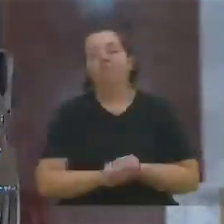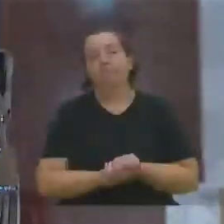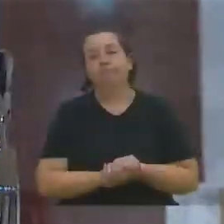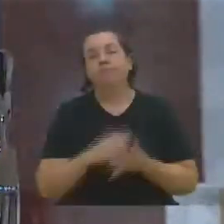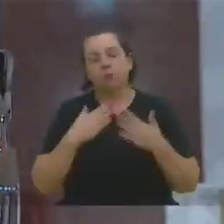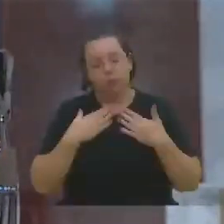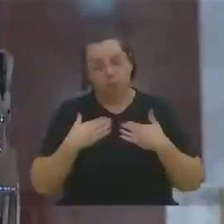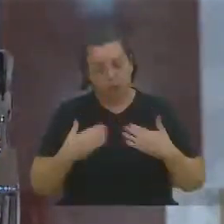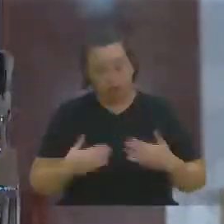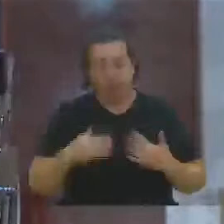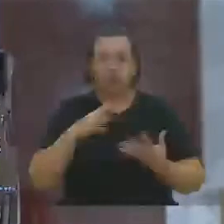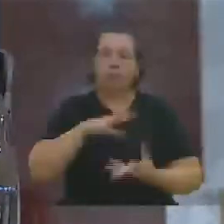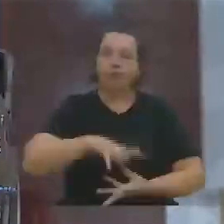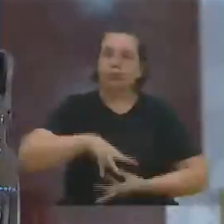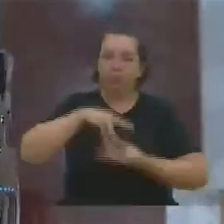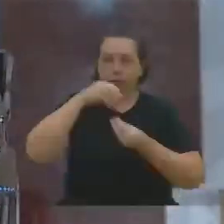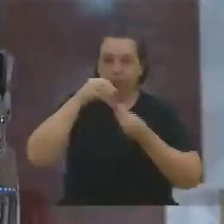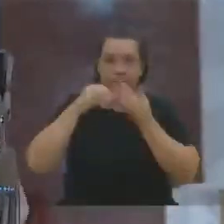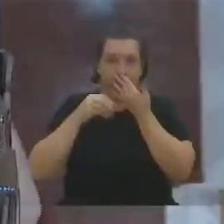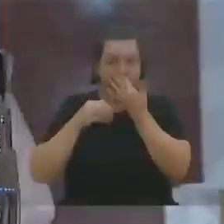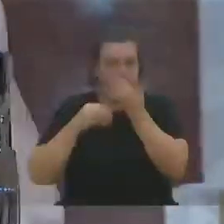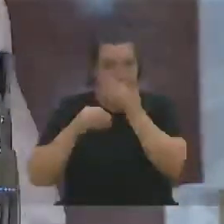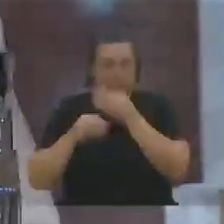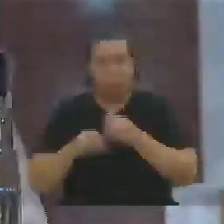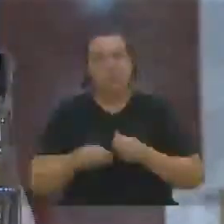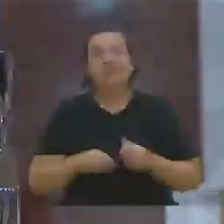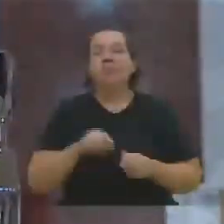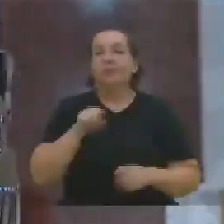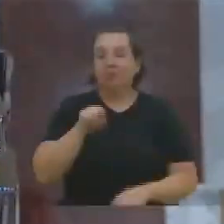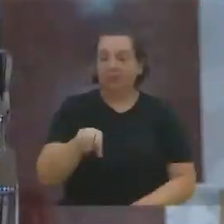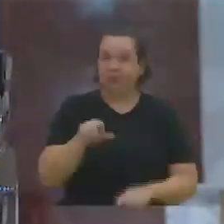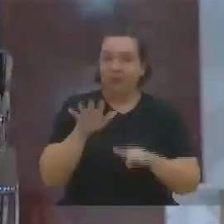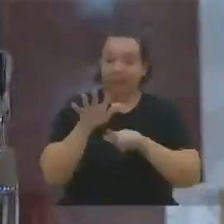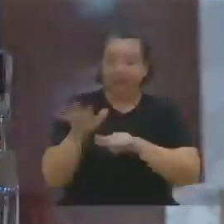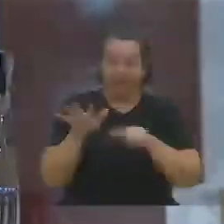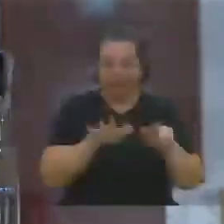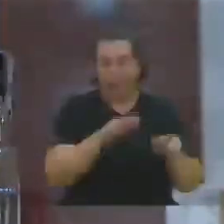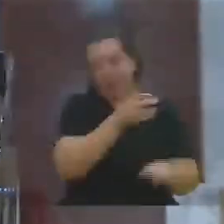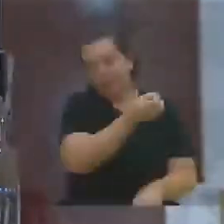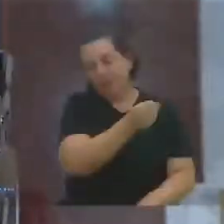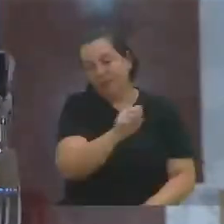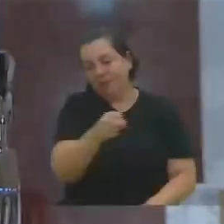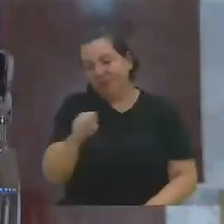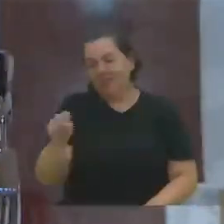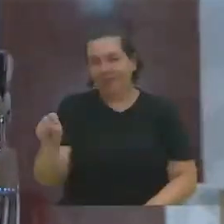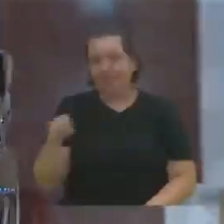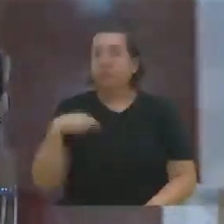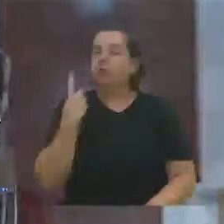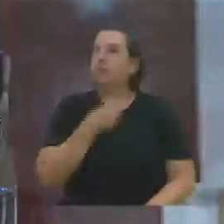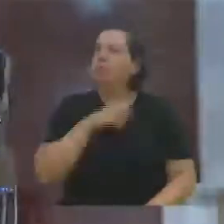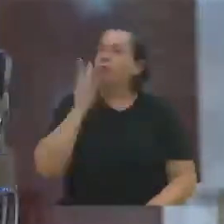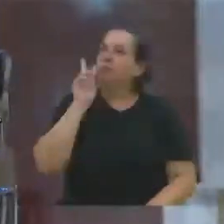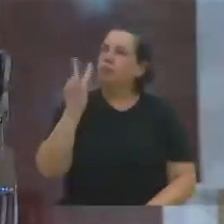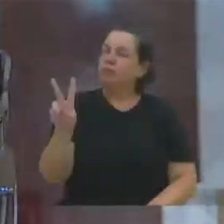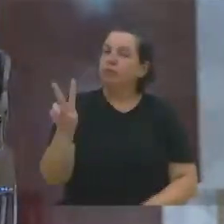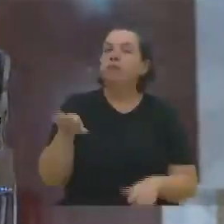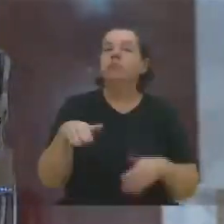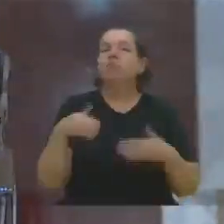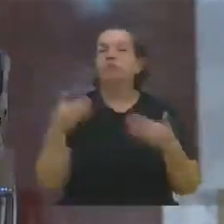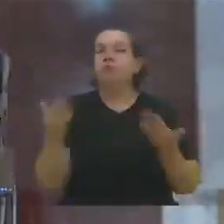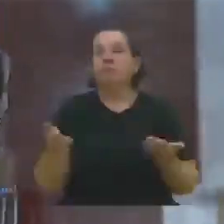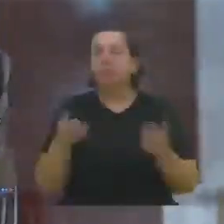físicas e espirituais. Nesta oitava da Páscoa, contemplamos, portanto,